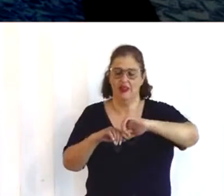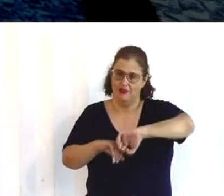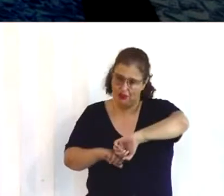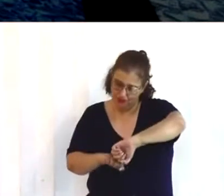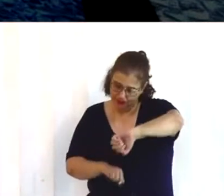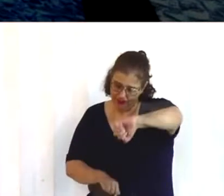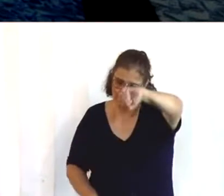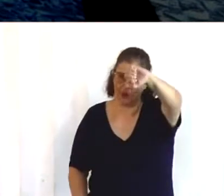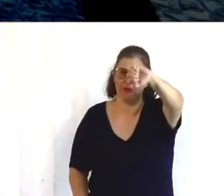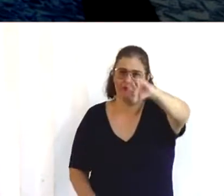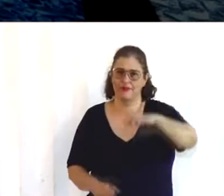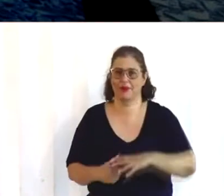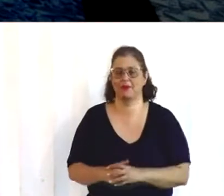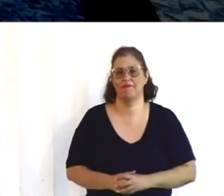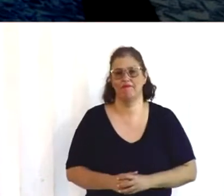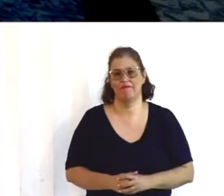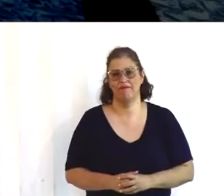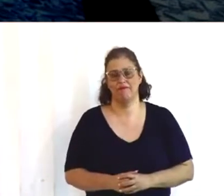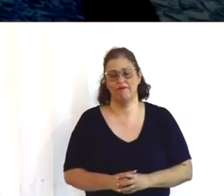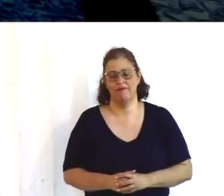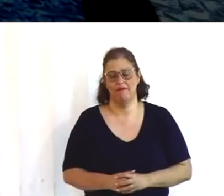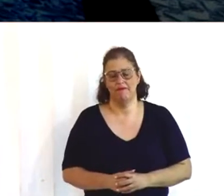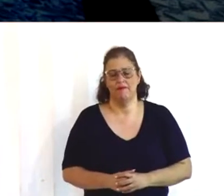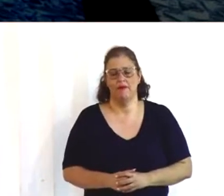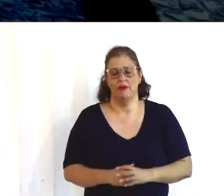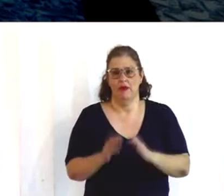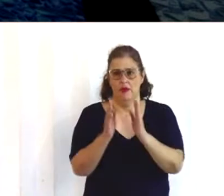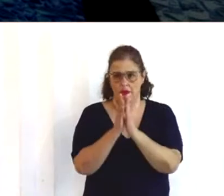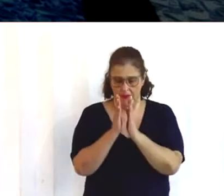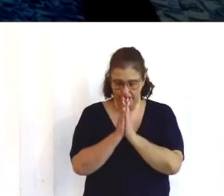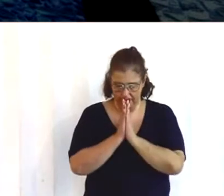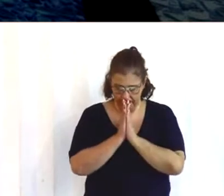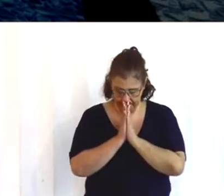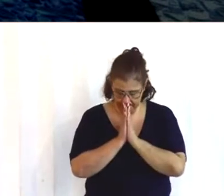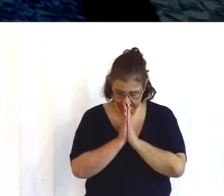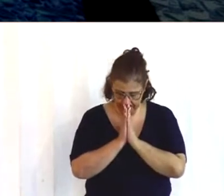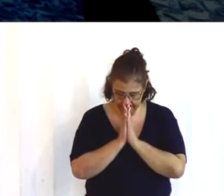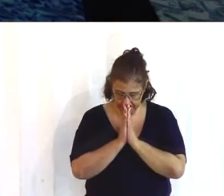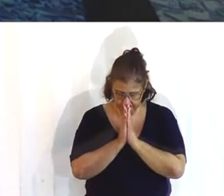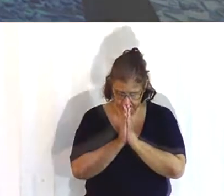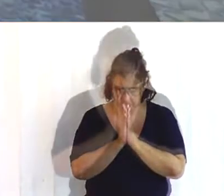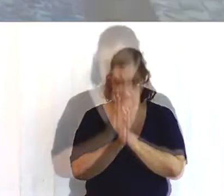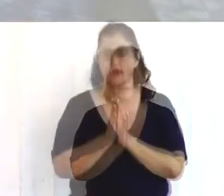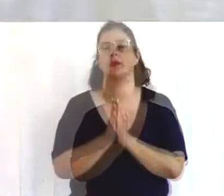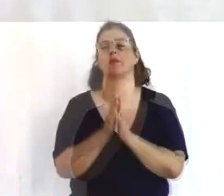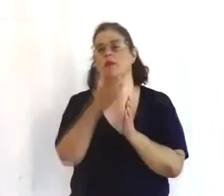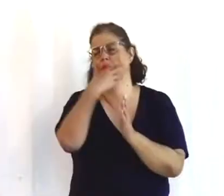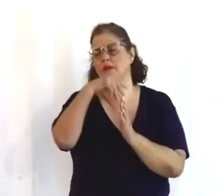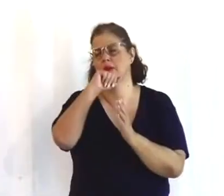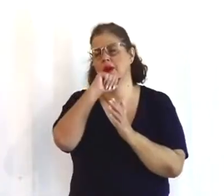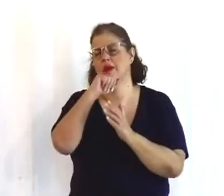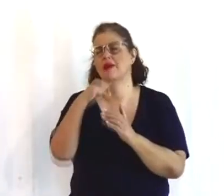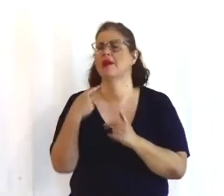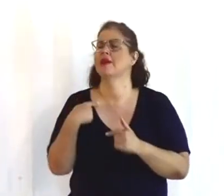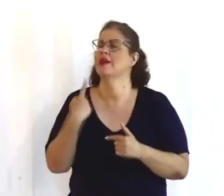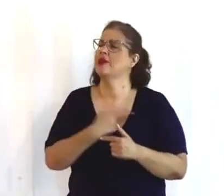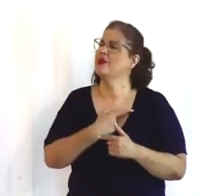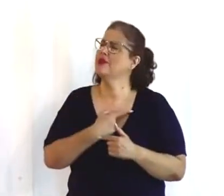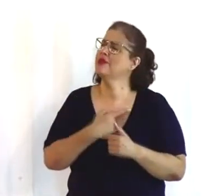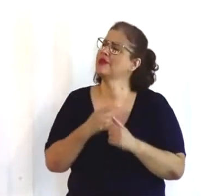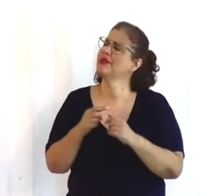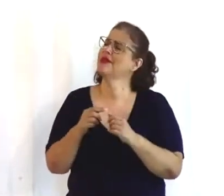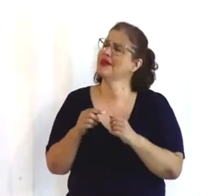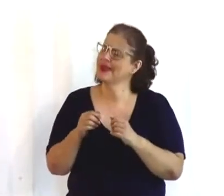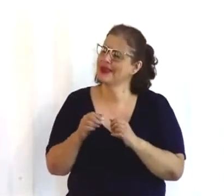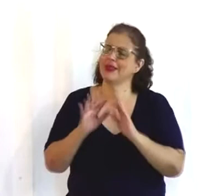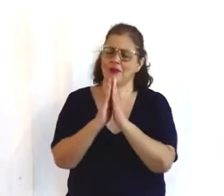selos. Oremos mais uma vez, irmãos. Pai, a Tua palavra que é viva e eficaz, e cremos, ó Deus, que